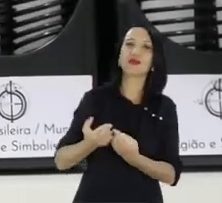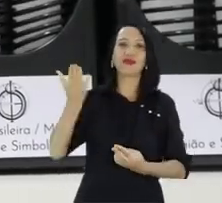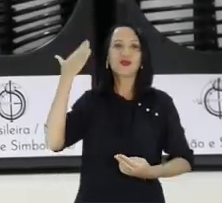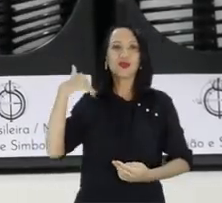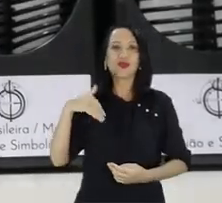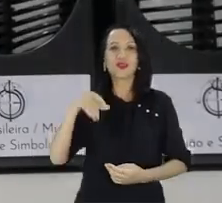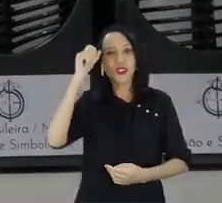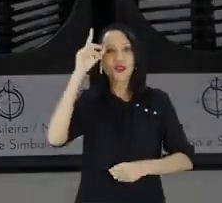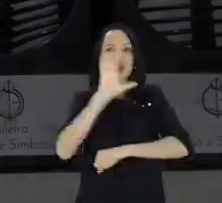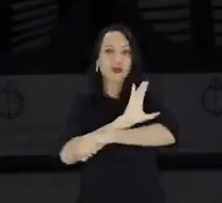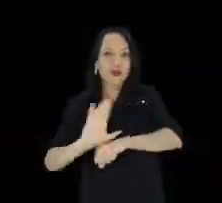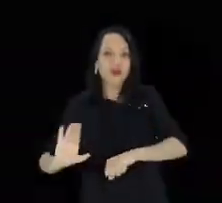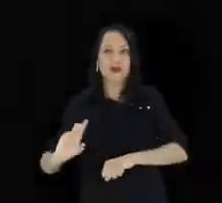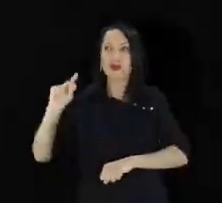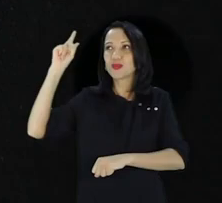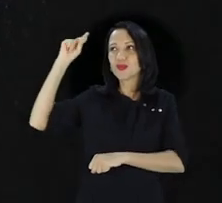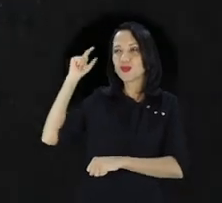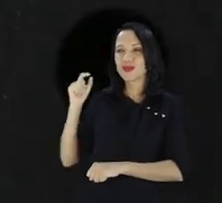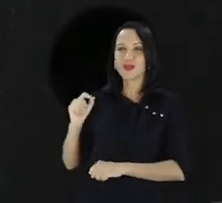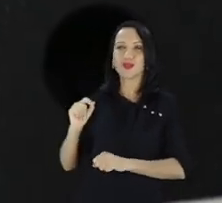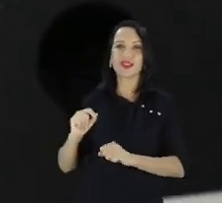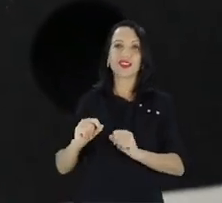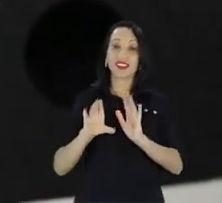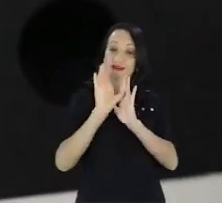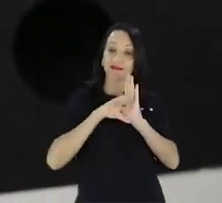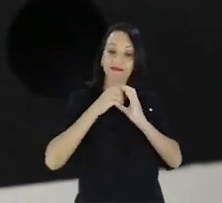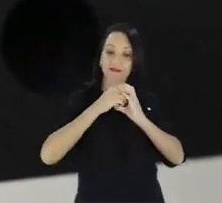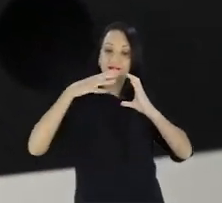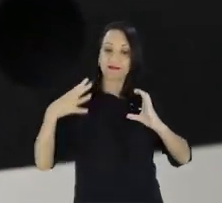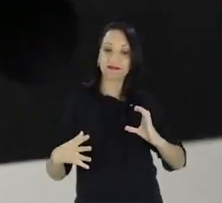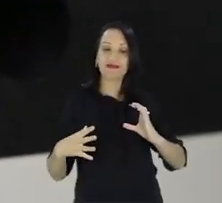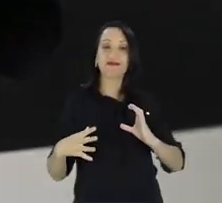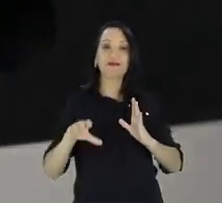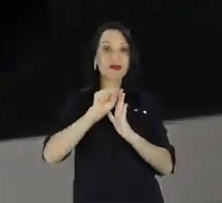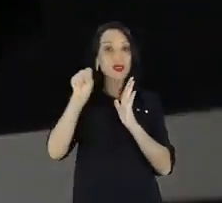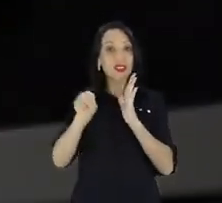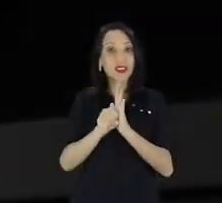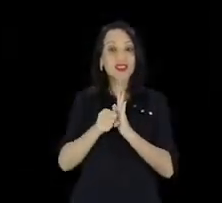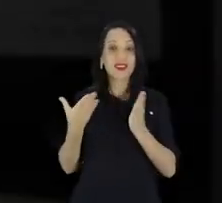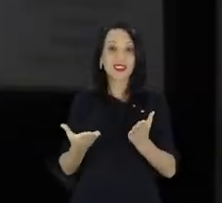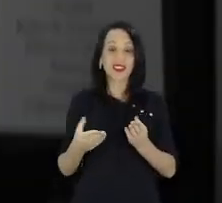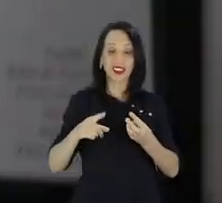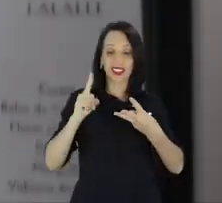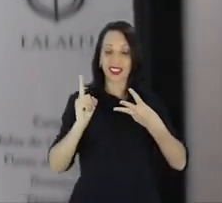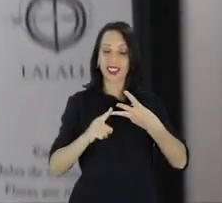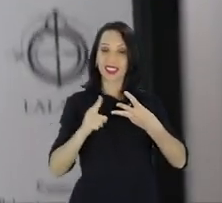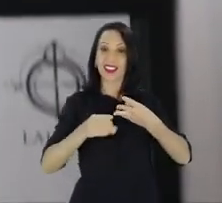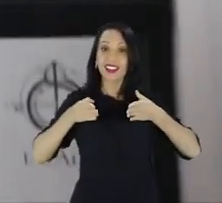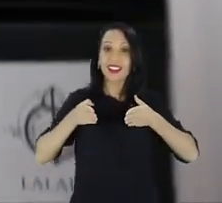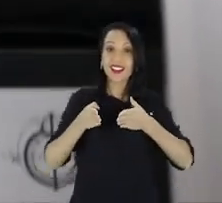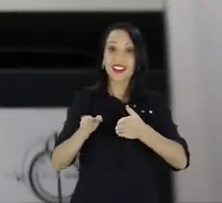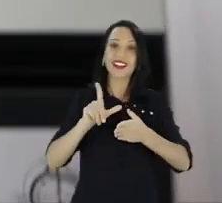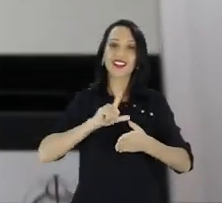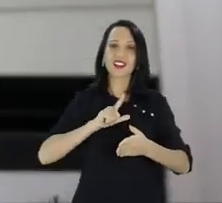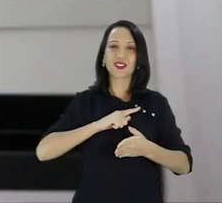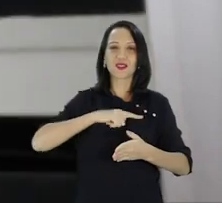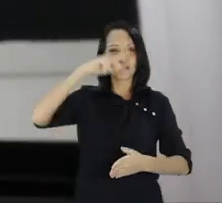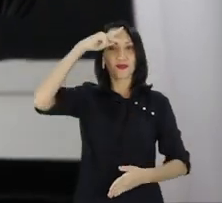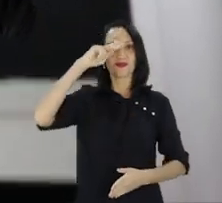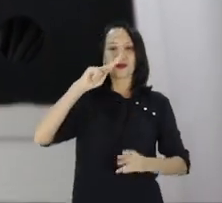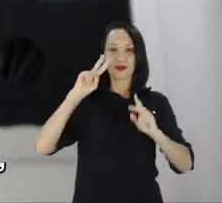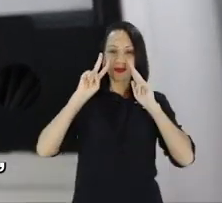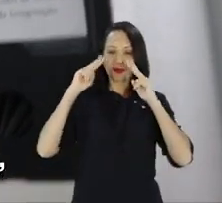antigas os conceitos os símbolos e o terceiro caminho dessa via né uma via de autoconhecimento